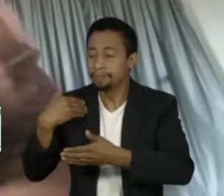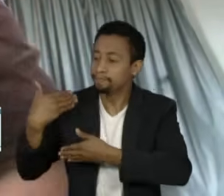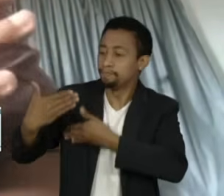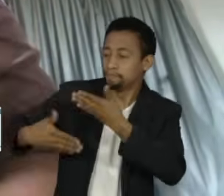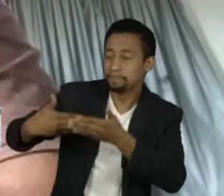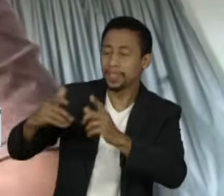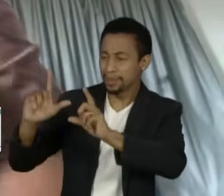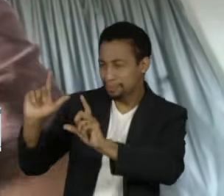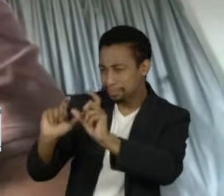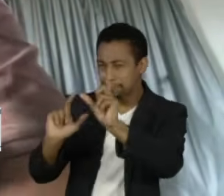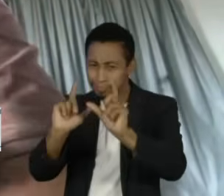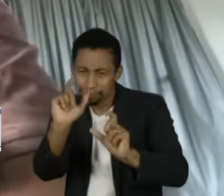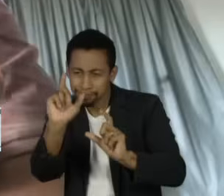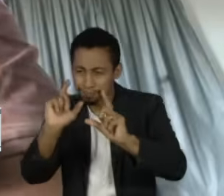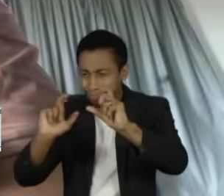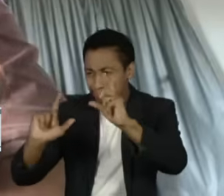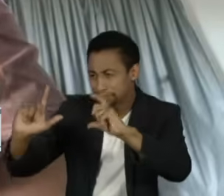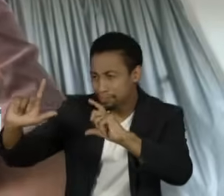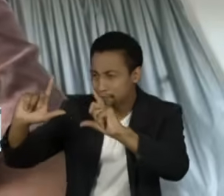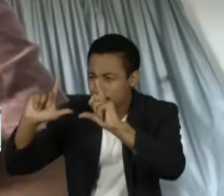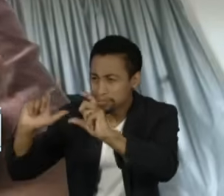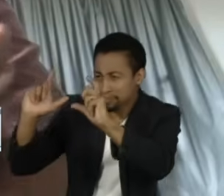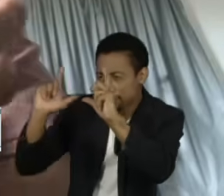leitura, que realmente que